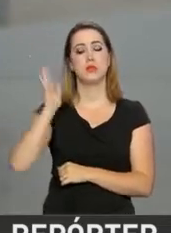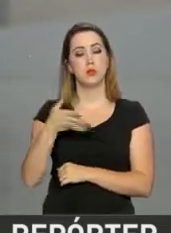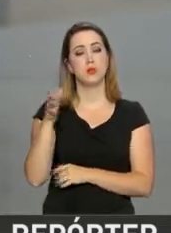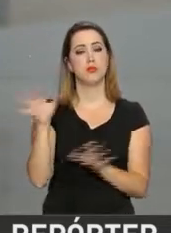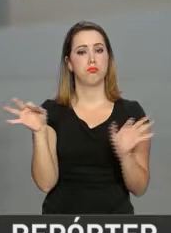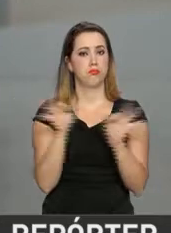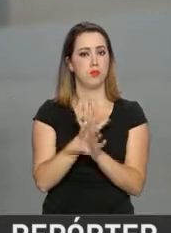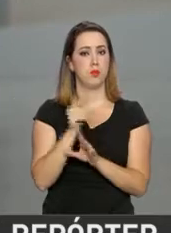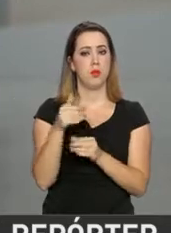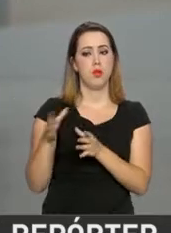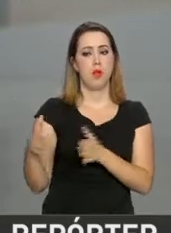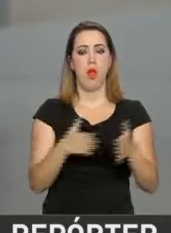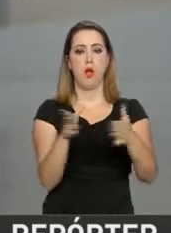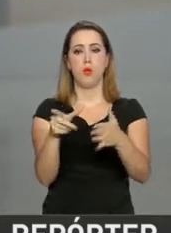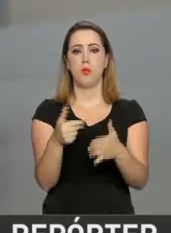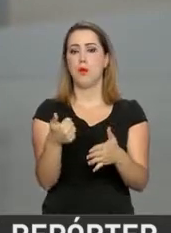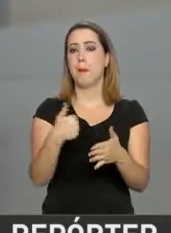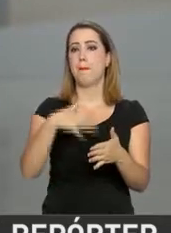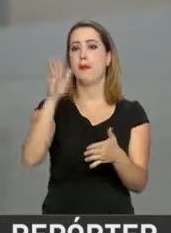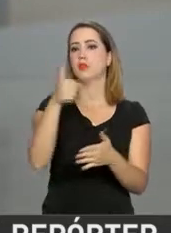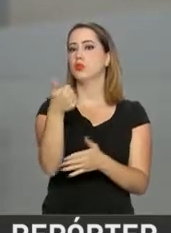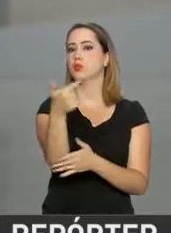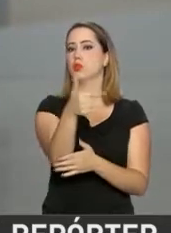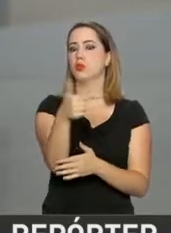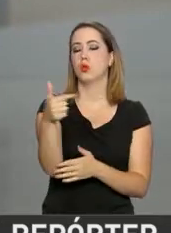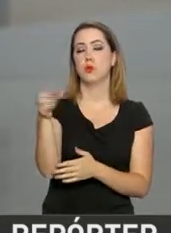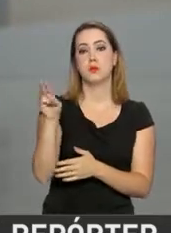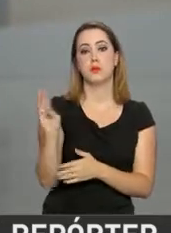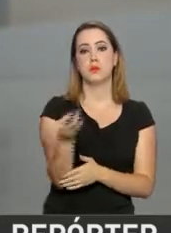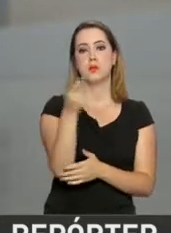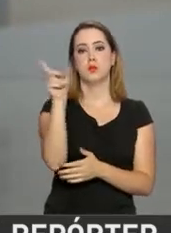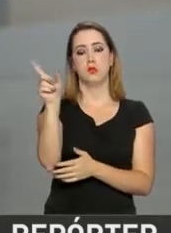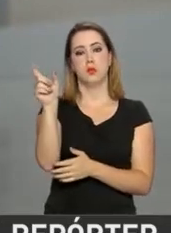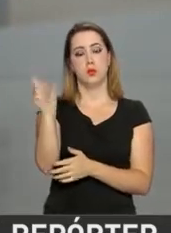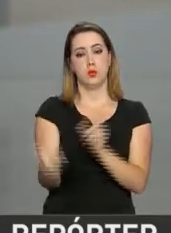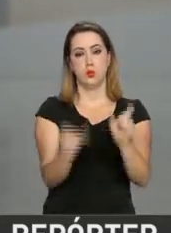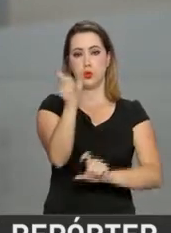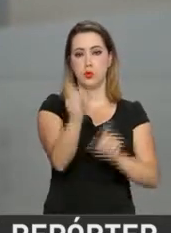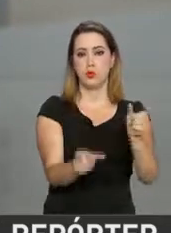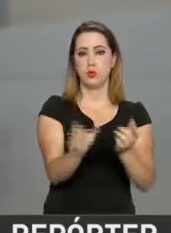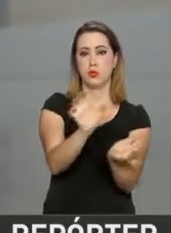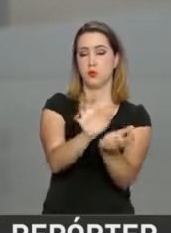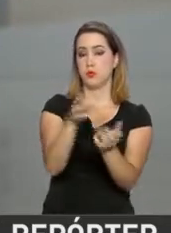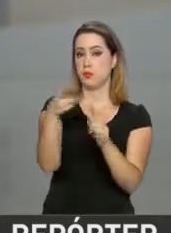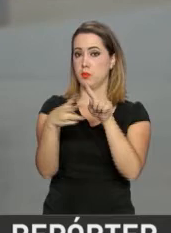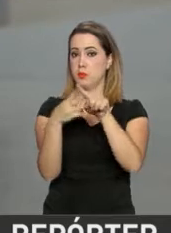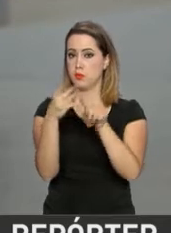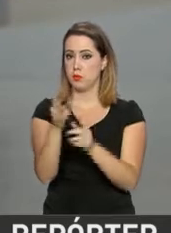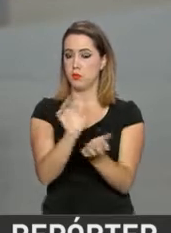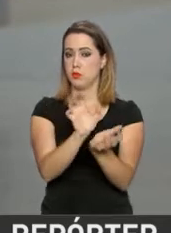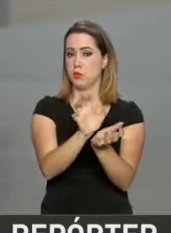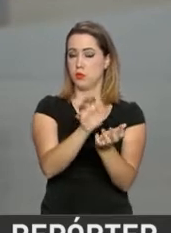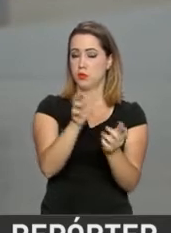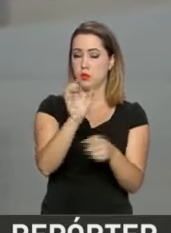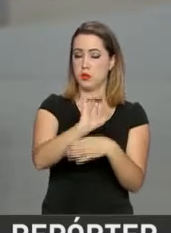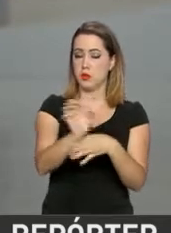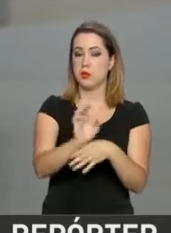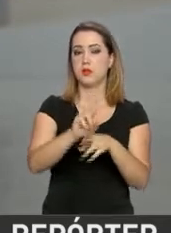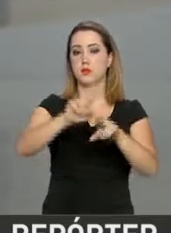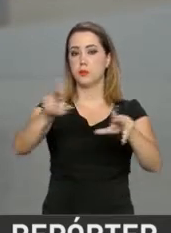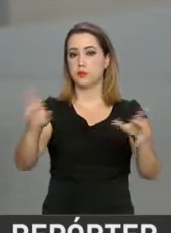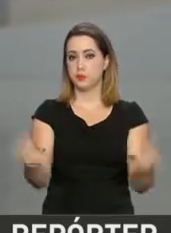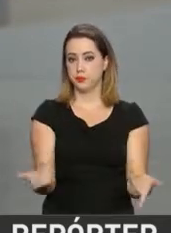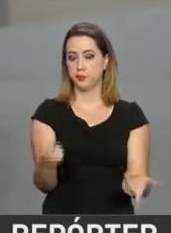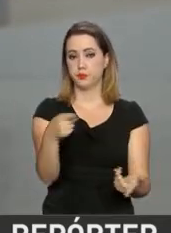levar água para mais de 12 milhões de pessoas no Ceará, Pernambuco, Rio Grande do Norte e na Paraíba. Bom, nesse momento, o presidente